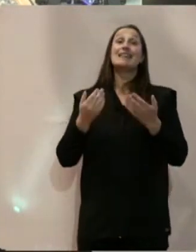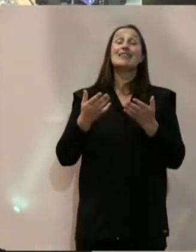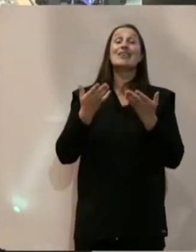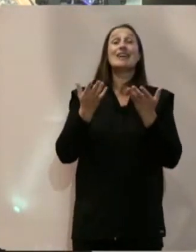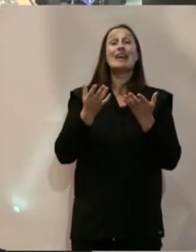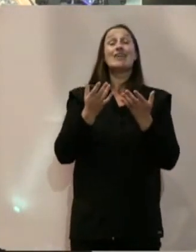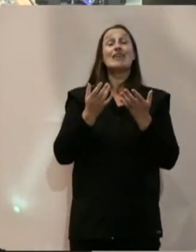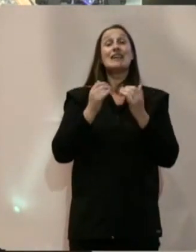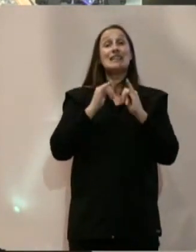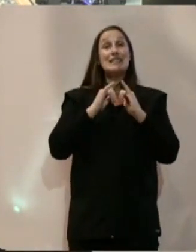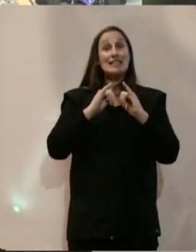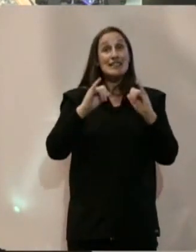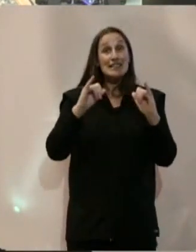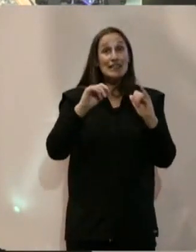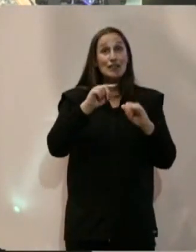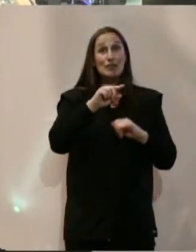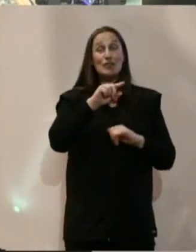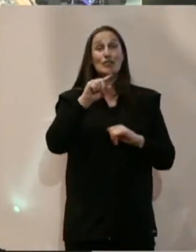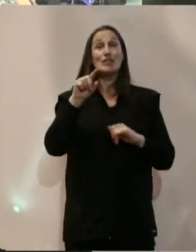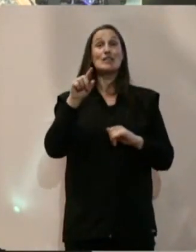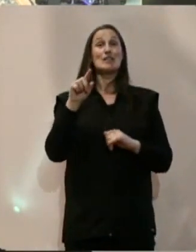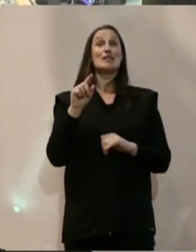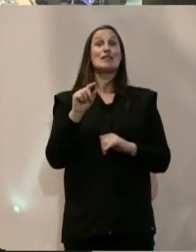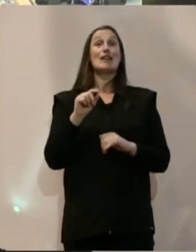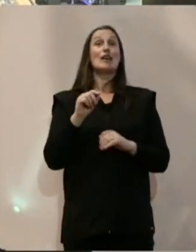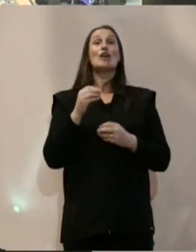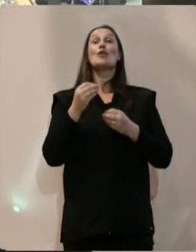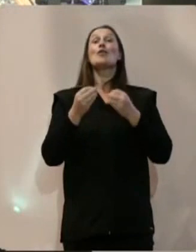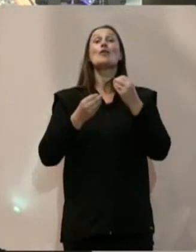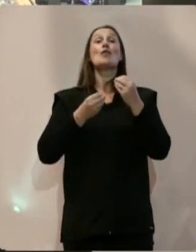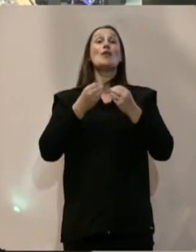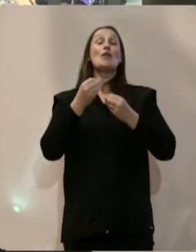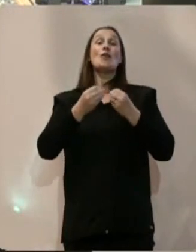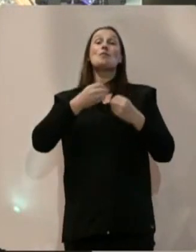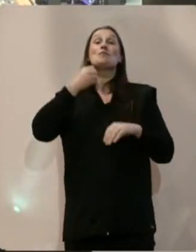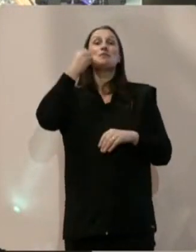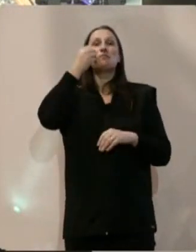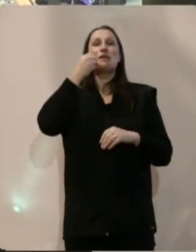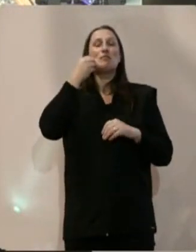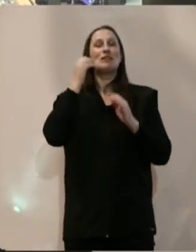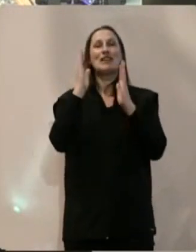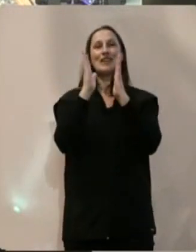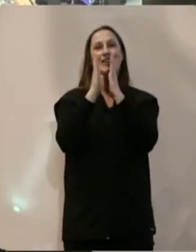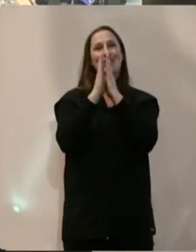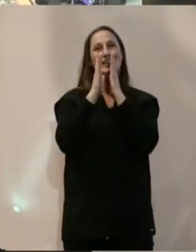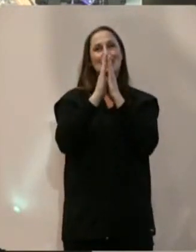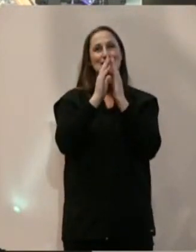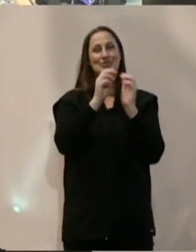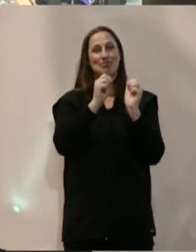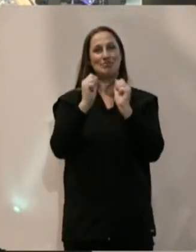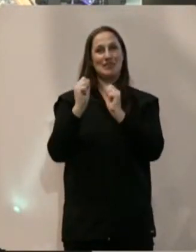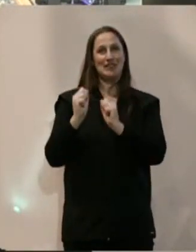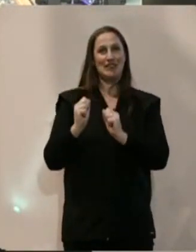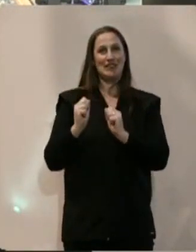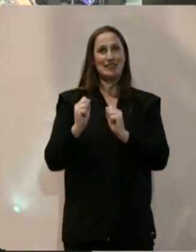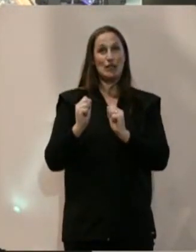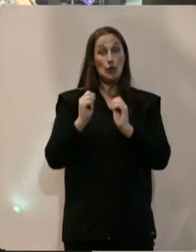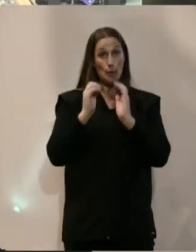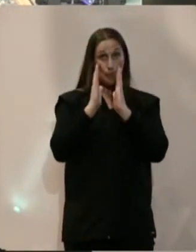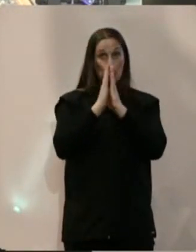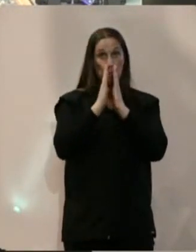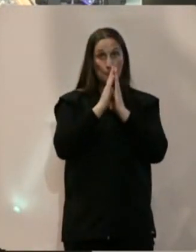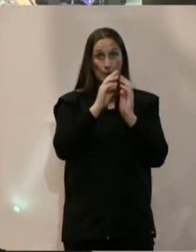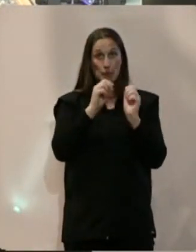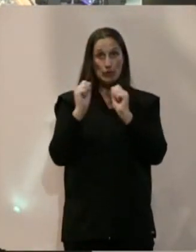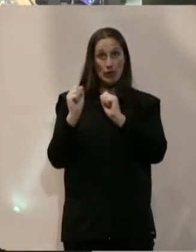Jesus está ensinando para a gente o que significa ter ou viver e experimentar uma oração poderosa. A oração poderosa não